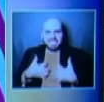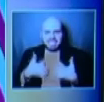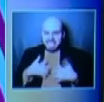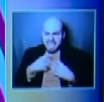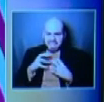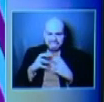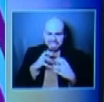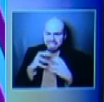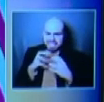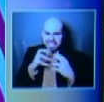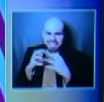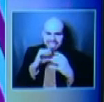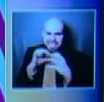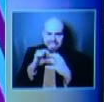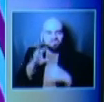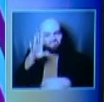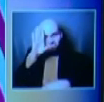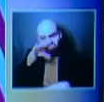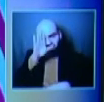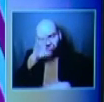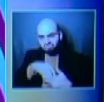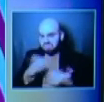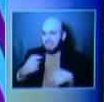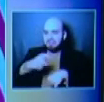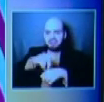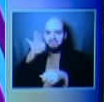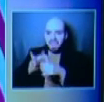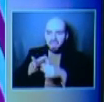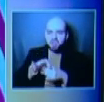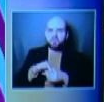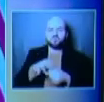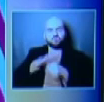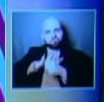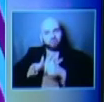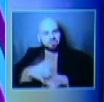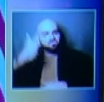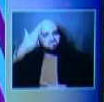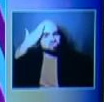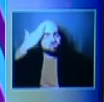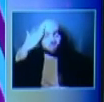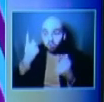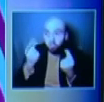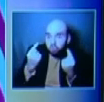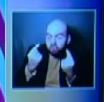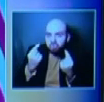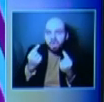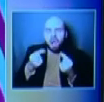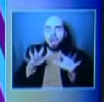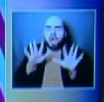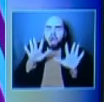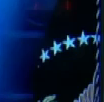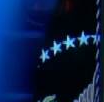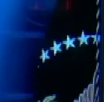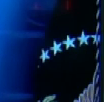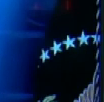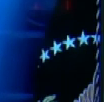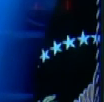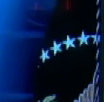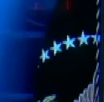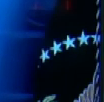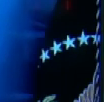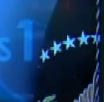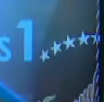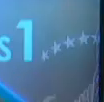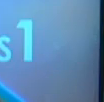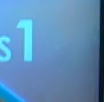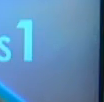Estado de Goiás a gente promete em a próxima oportunidade para falar desse assunto por enquanto então agradeço a participar sua participação Edival Lourenço de Oliveira